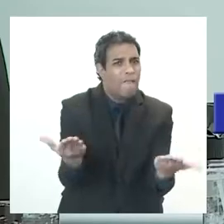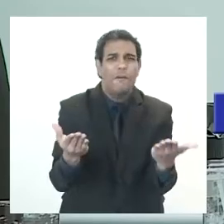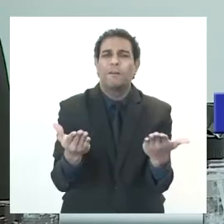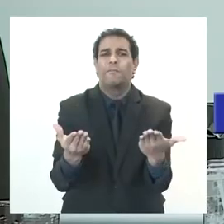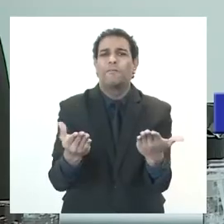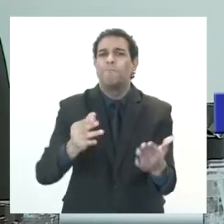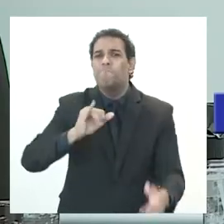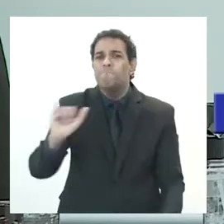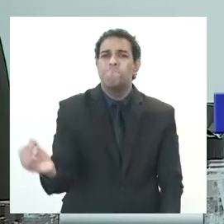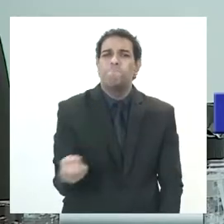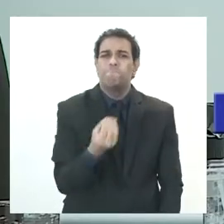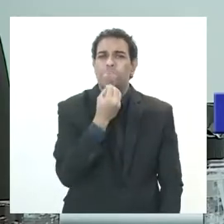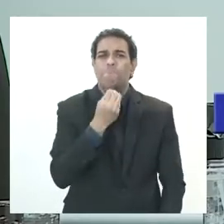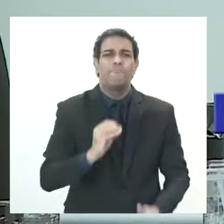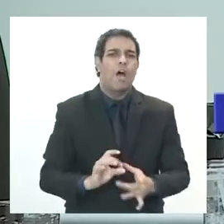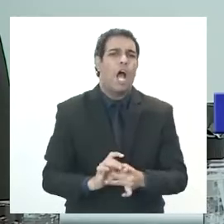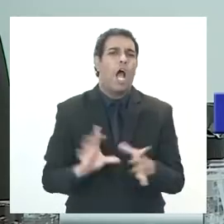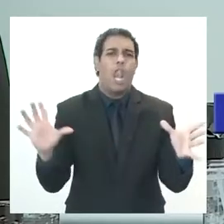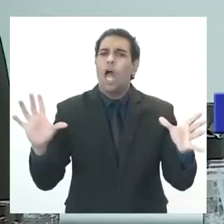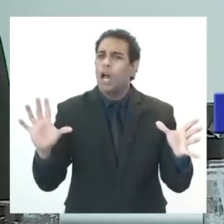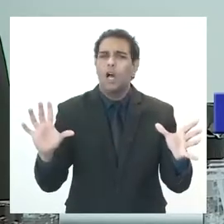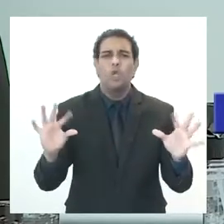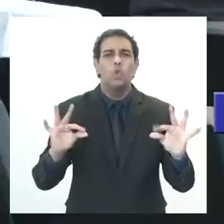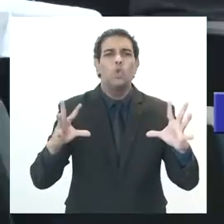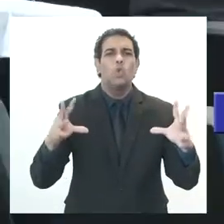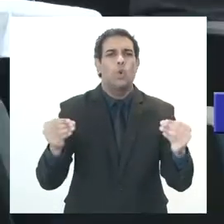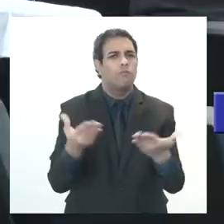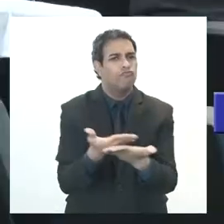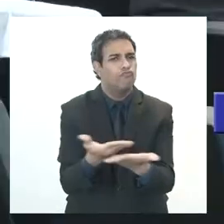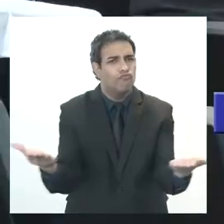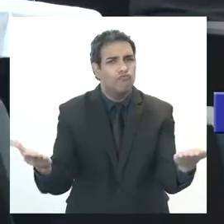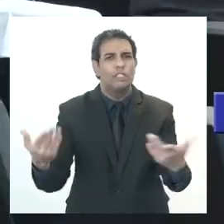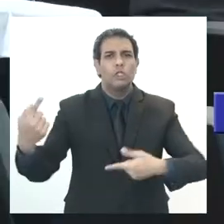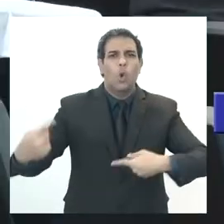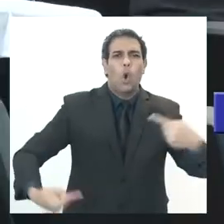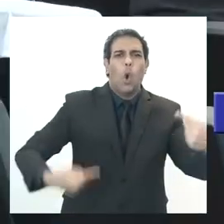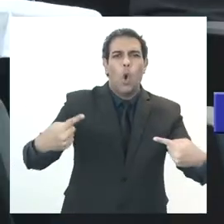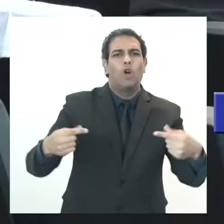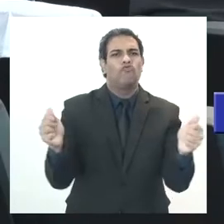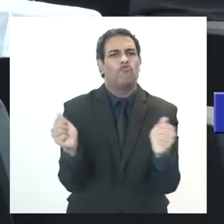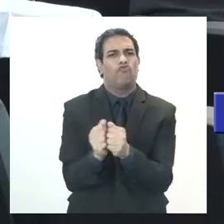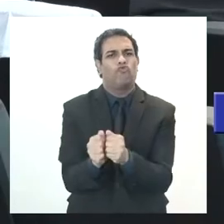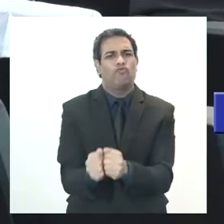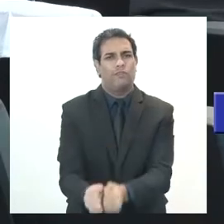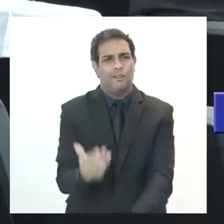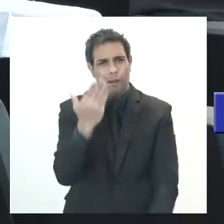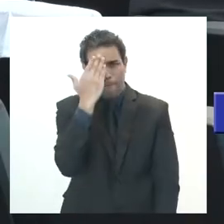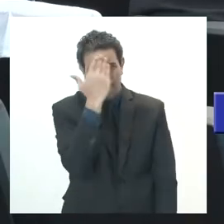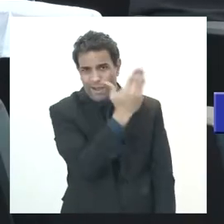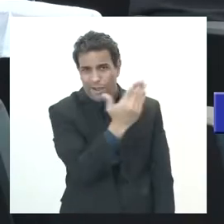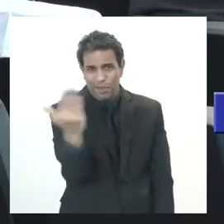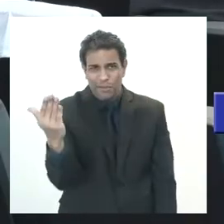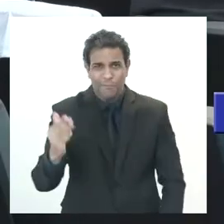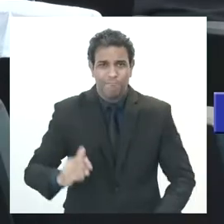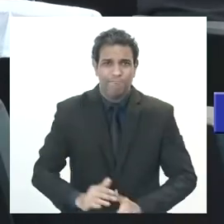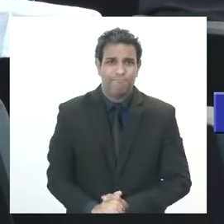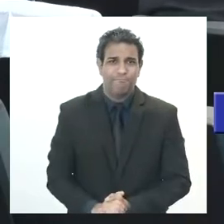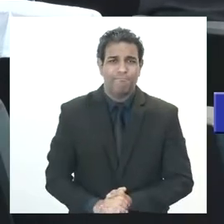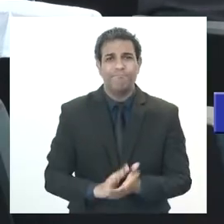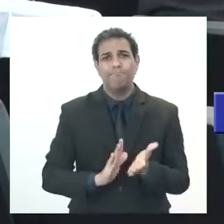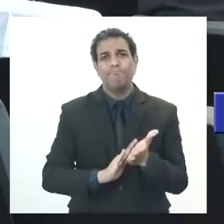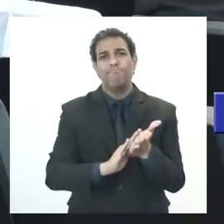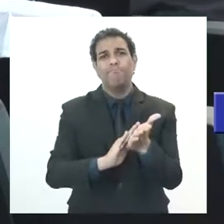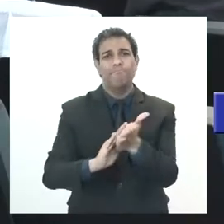estamos sempre à disposição aqui de todos os companheiros para fazer essa união na luta obrigado a e